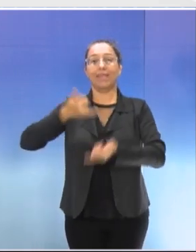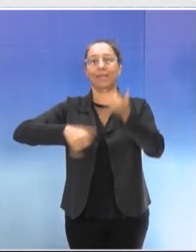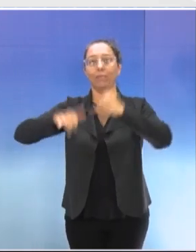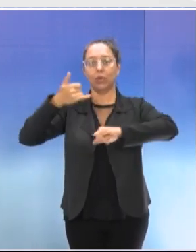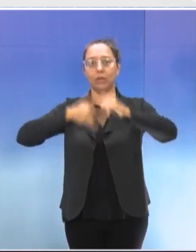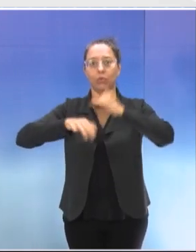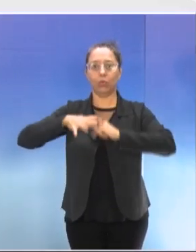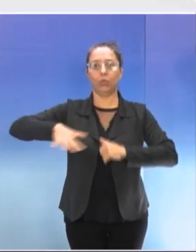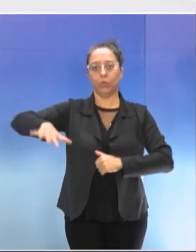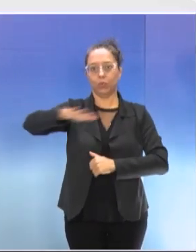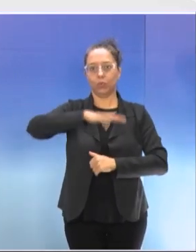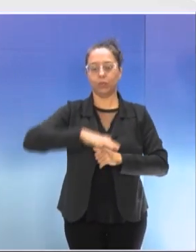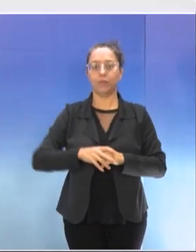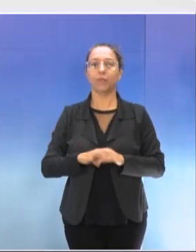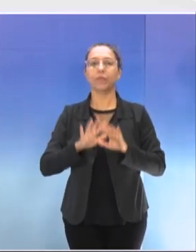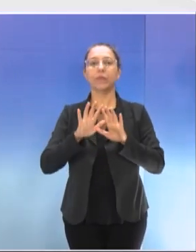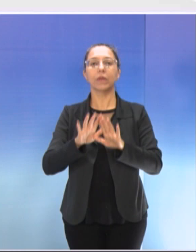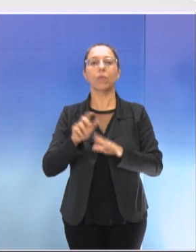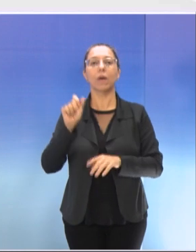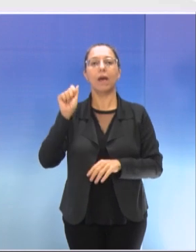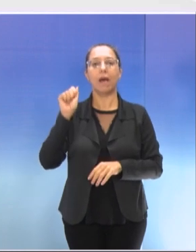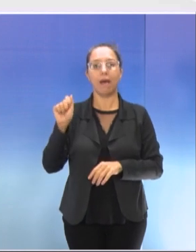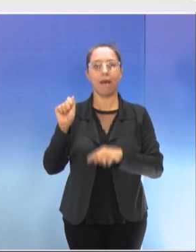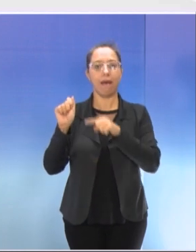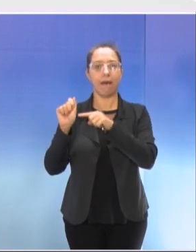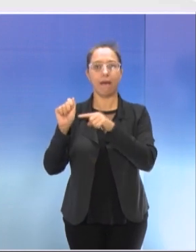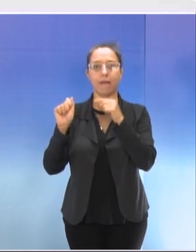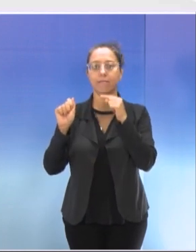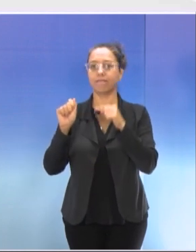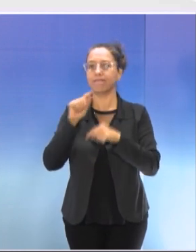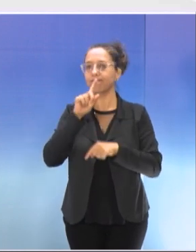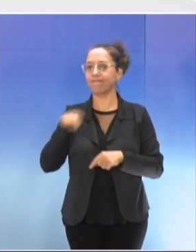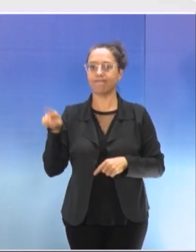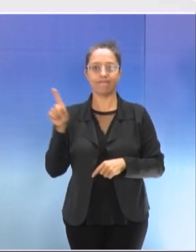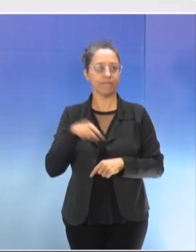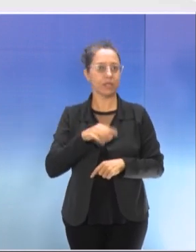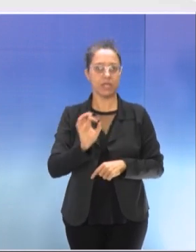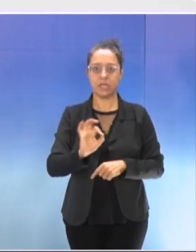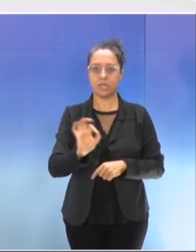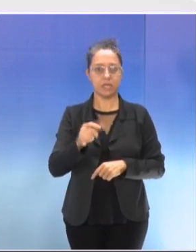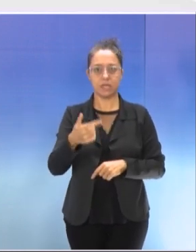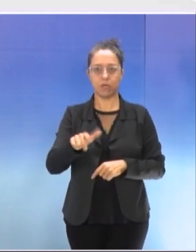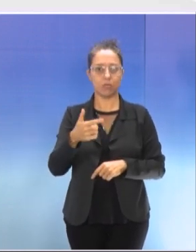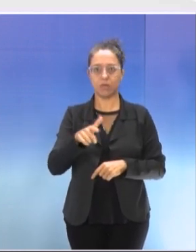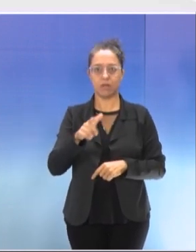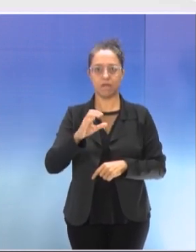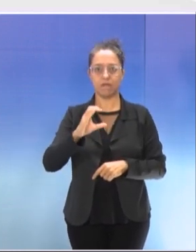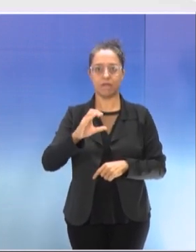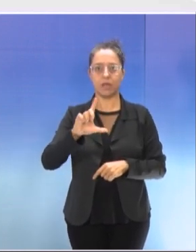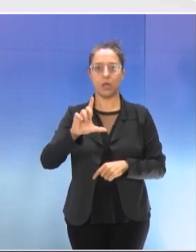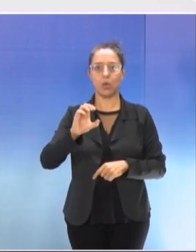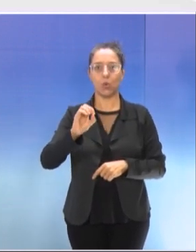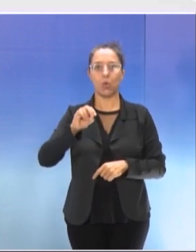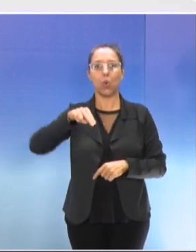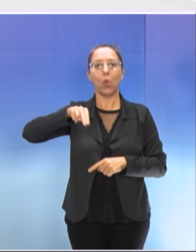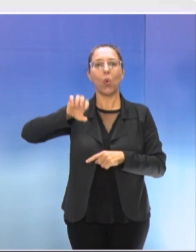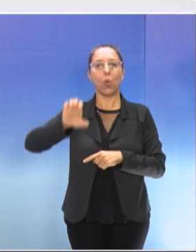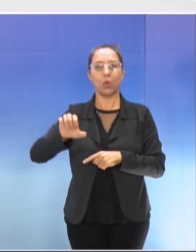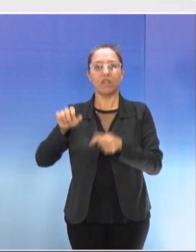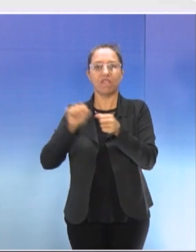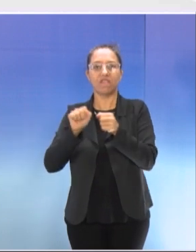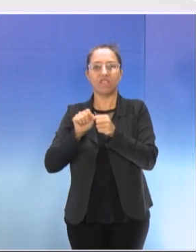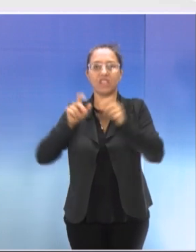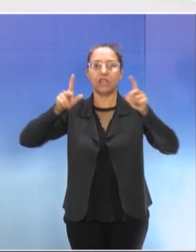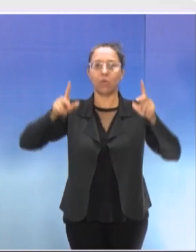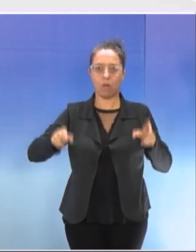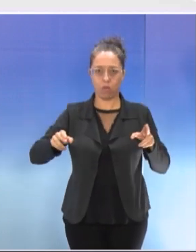não é A? A alternativa A está dizendo que é clone, não houve clonagem. Não houve, então já